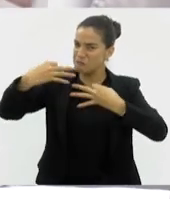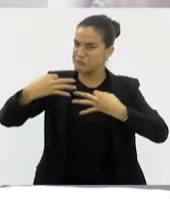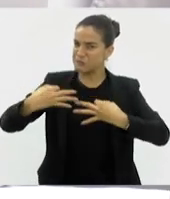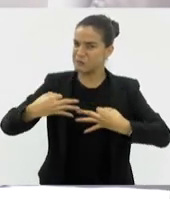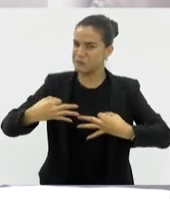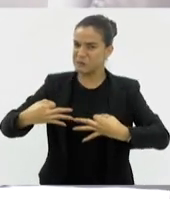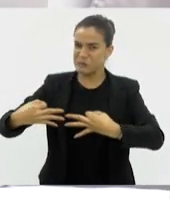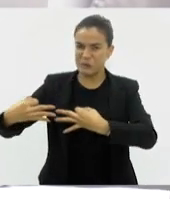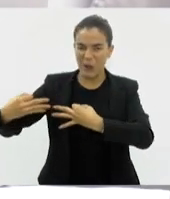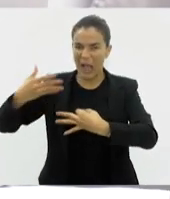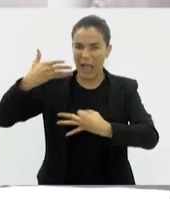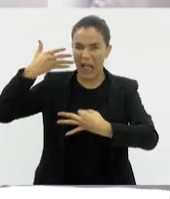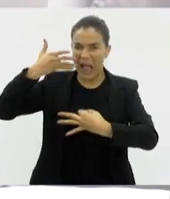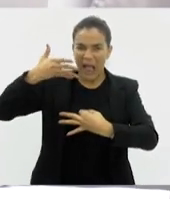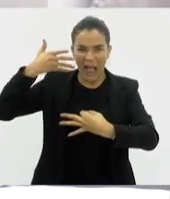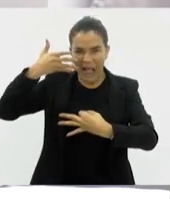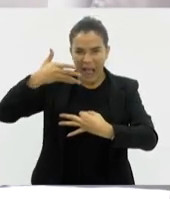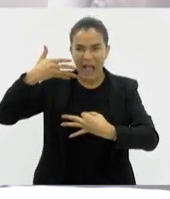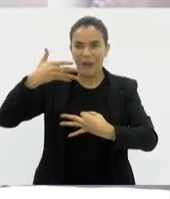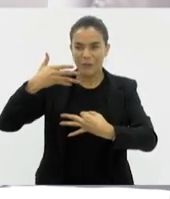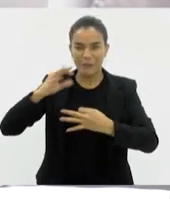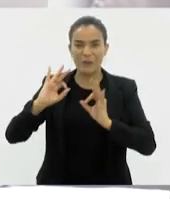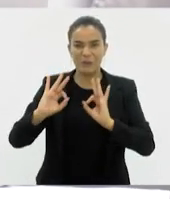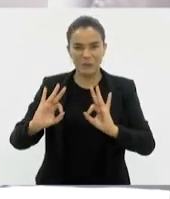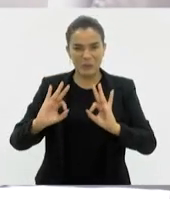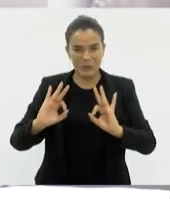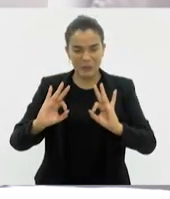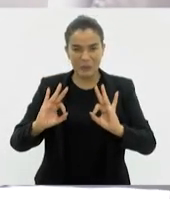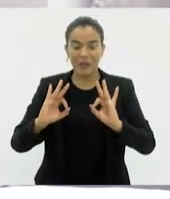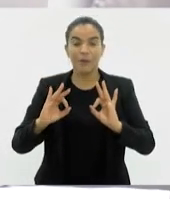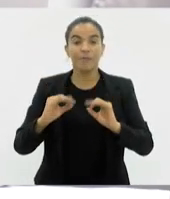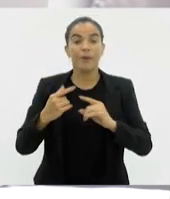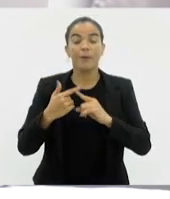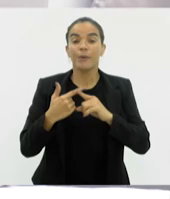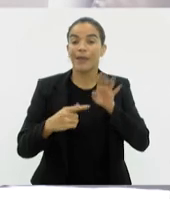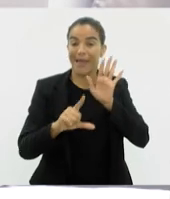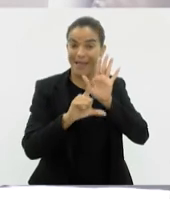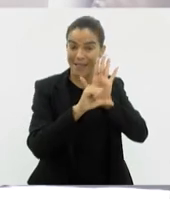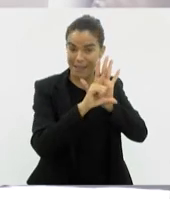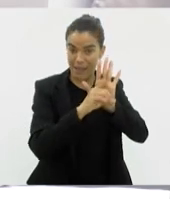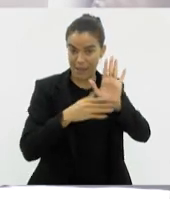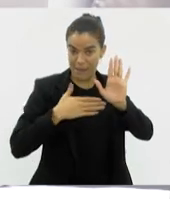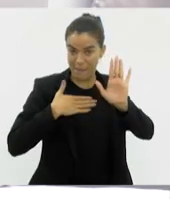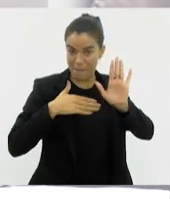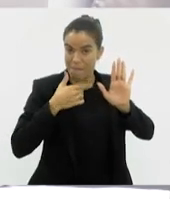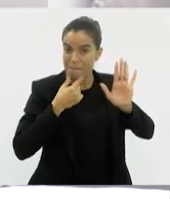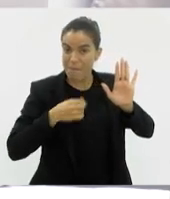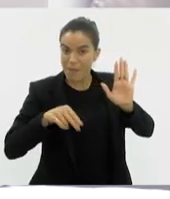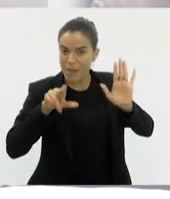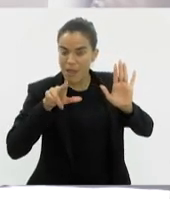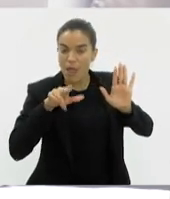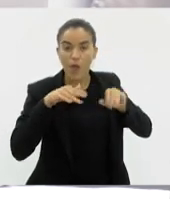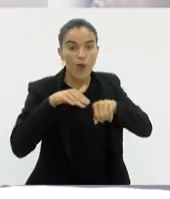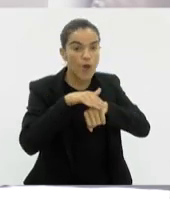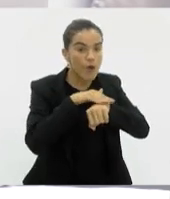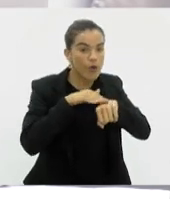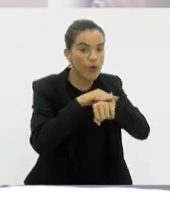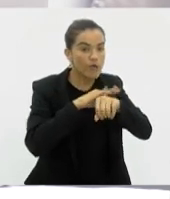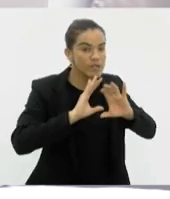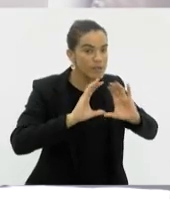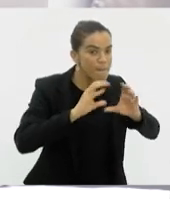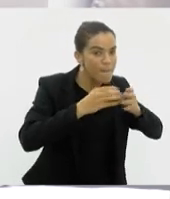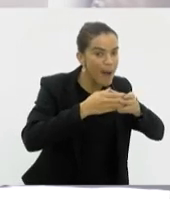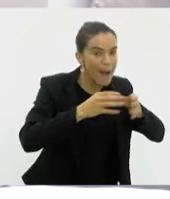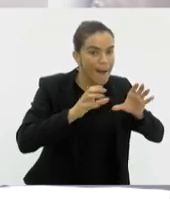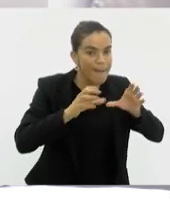todos os argumentos que eles trazem à colação. Na verdade, além do meu próprio irmão, conversei com algumas sociedades médicas,